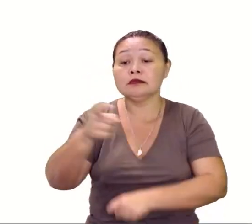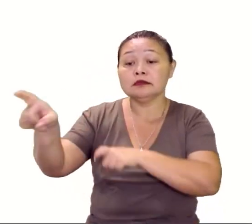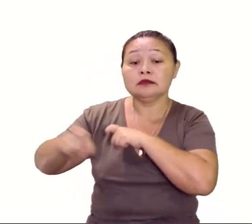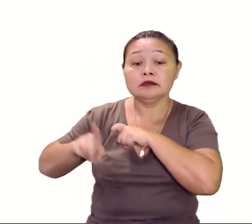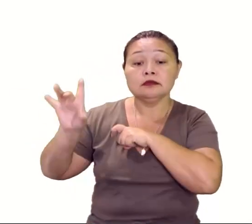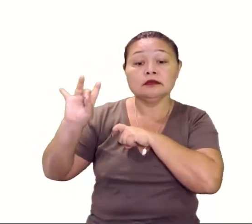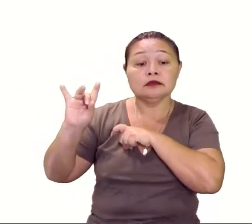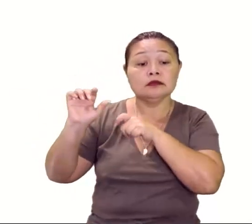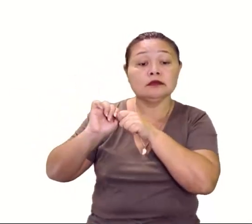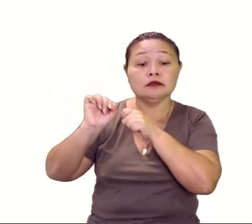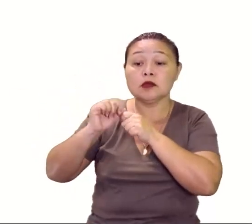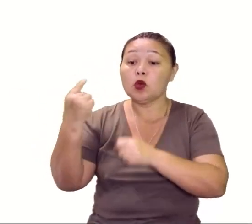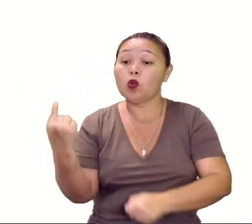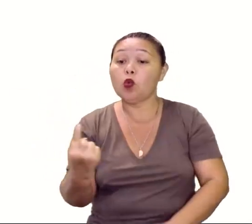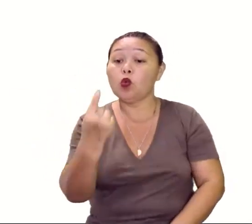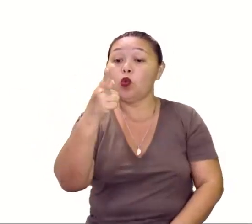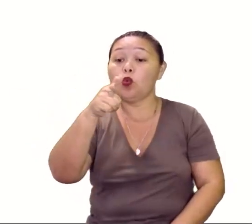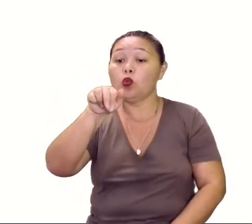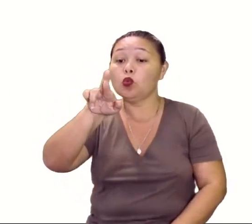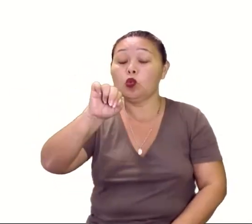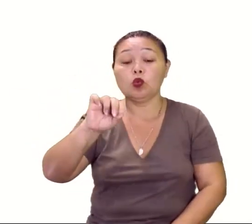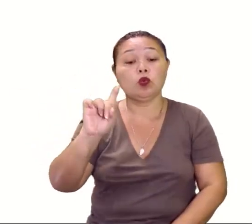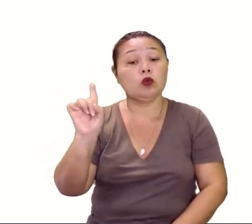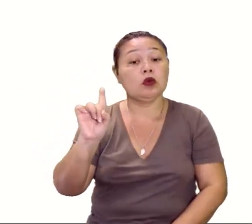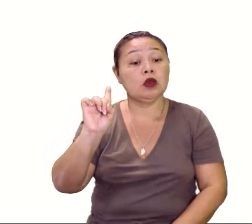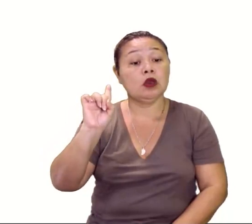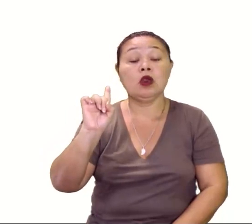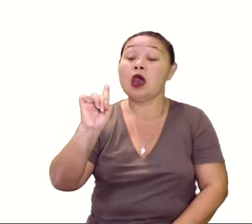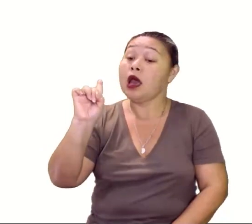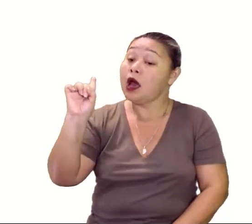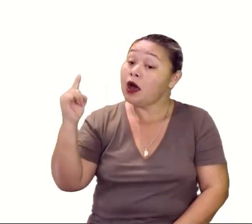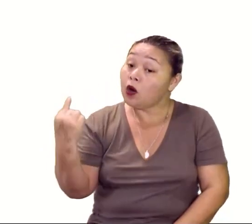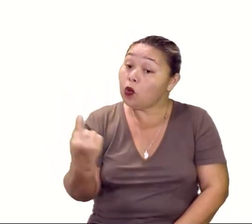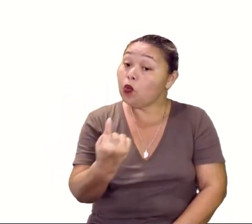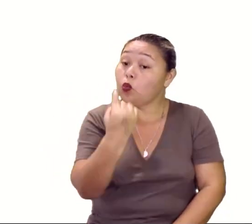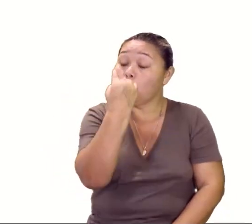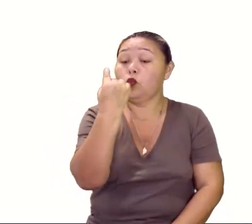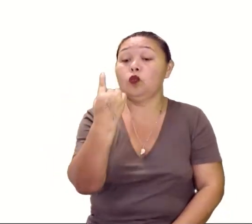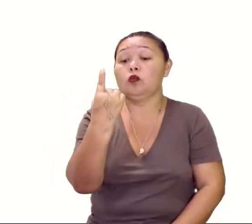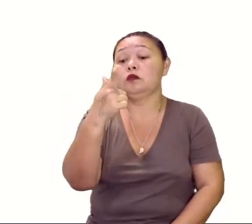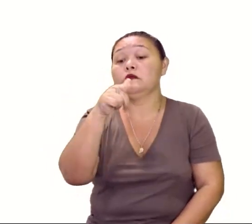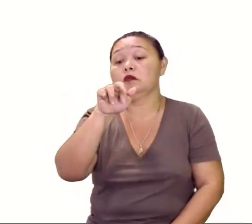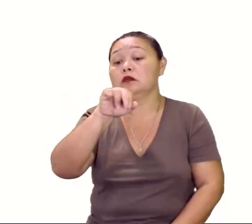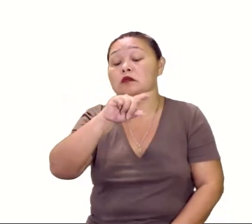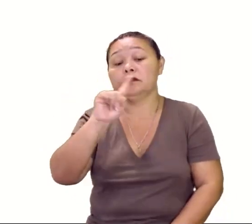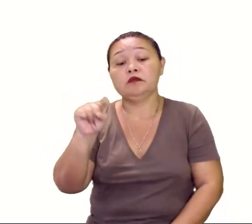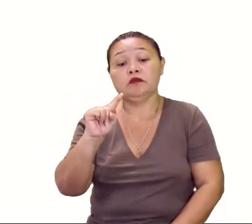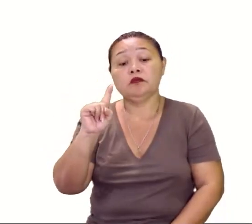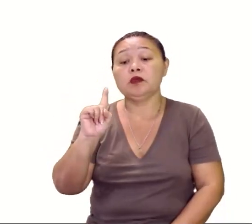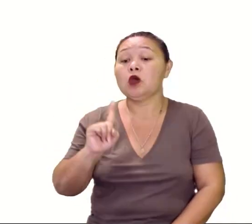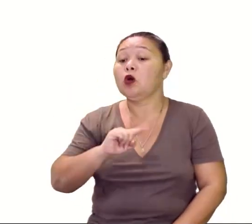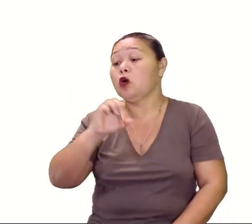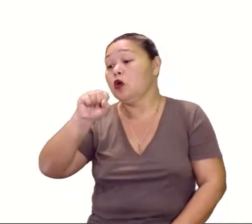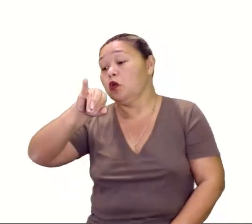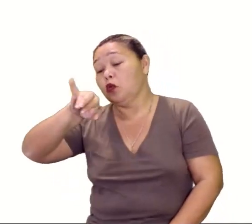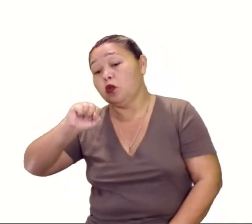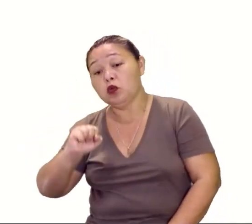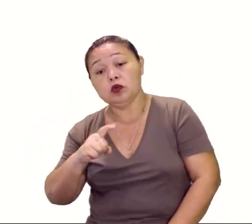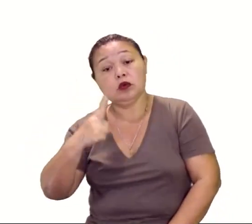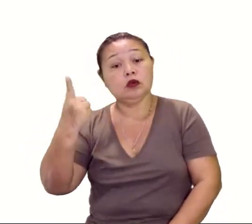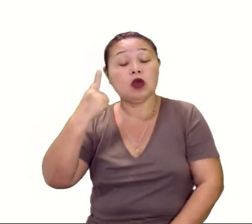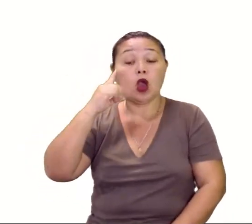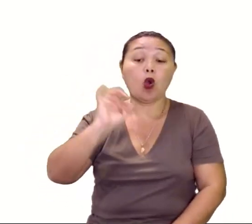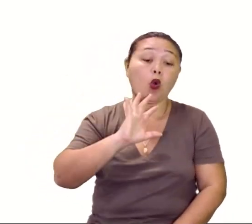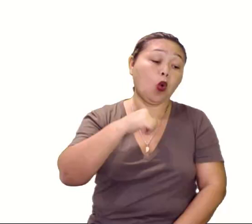cultivam apenas um dos grãos. Apenas um dos grãos. Ou planta soja, ou